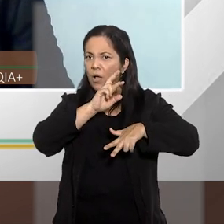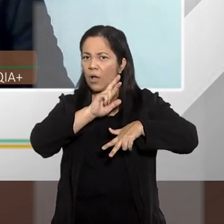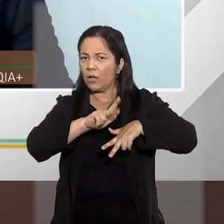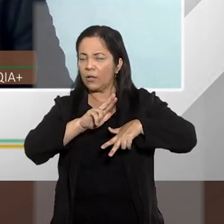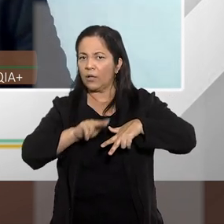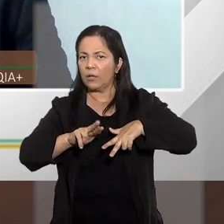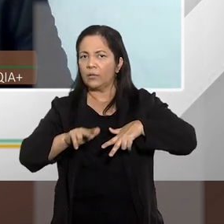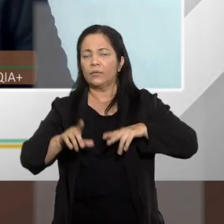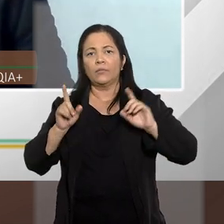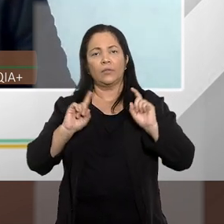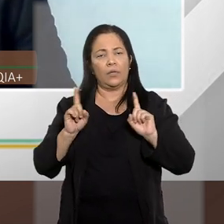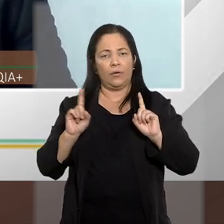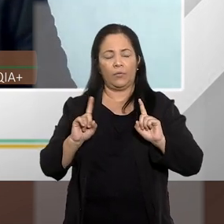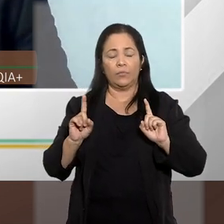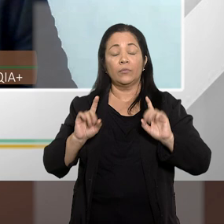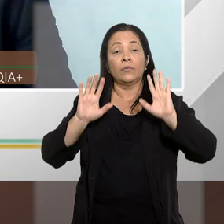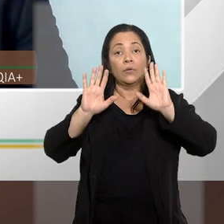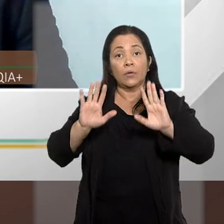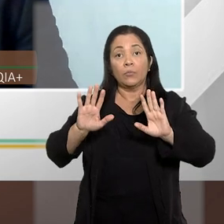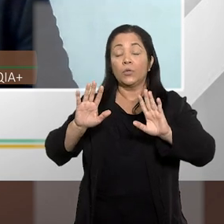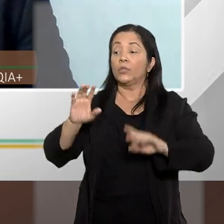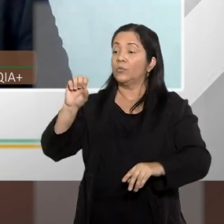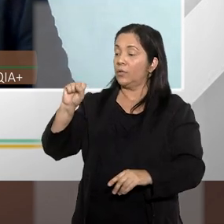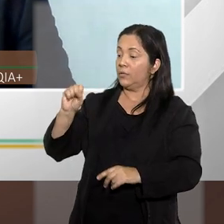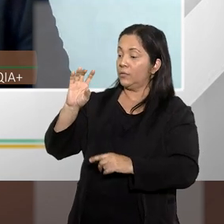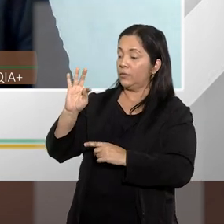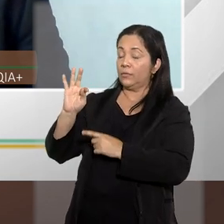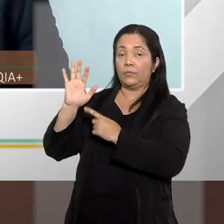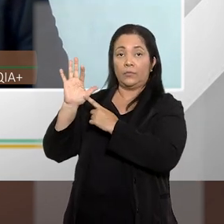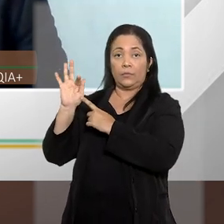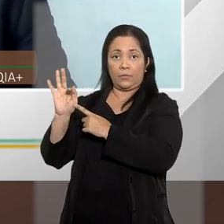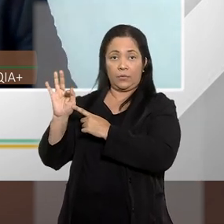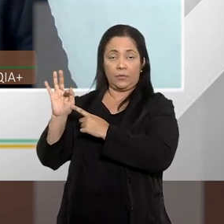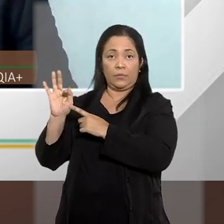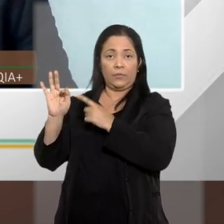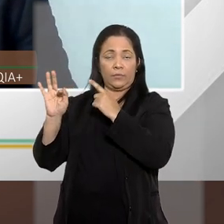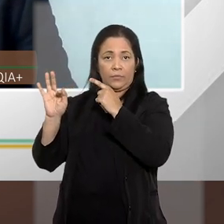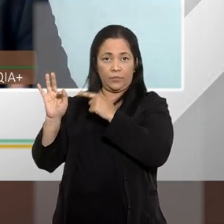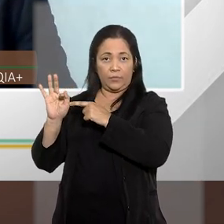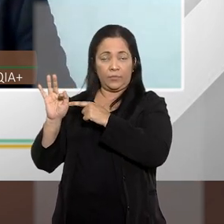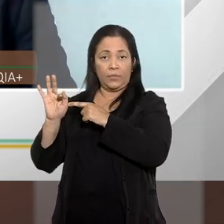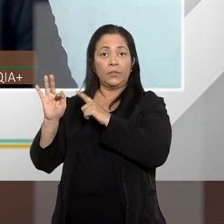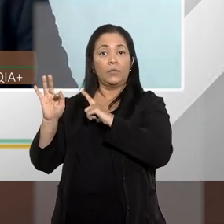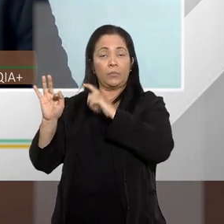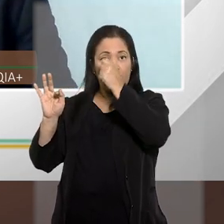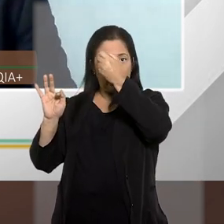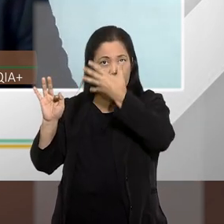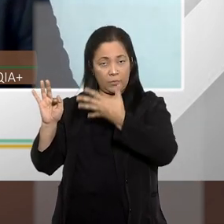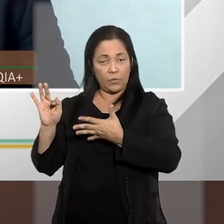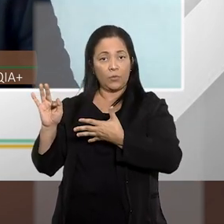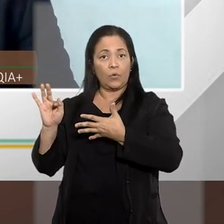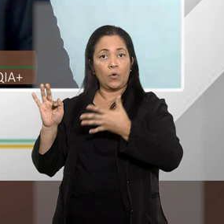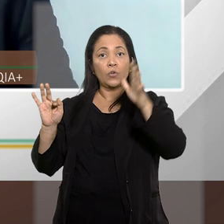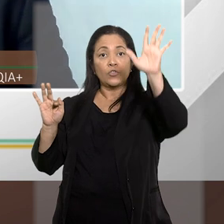também é repercutida pelo Supremo Tribunal Federal, nesse caso com repercussão geral, nós temos um avanço